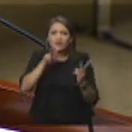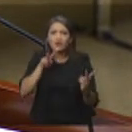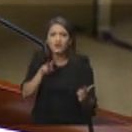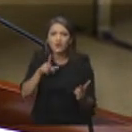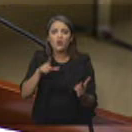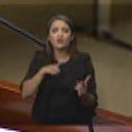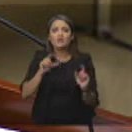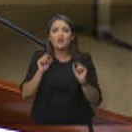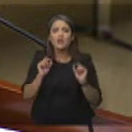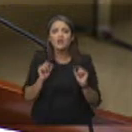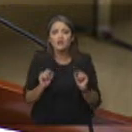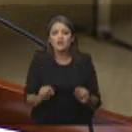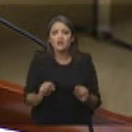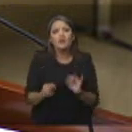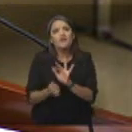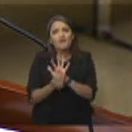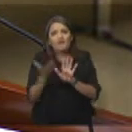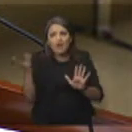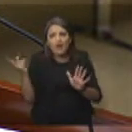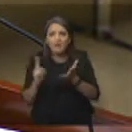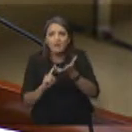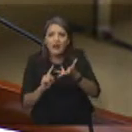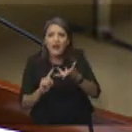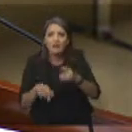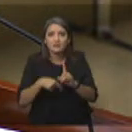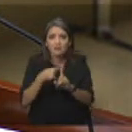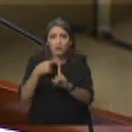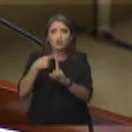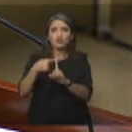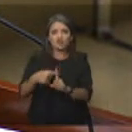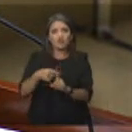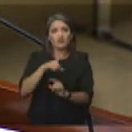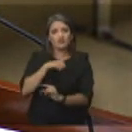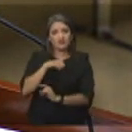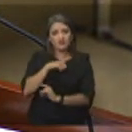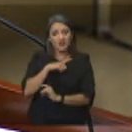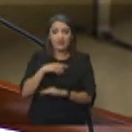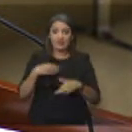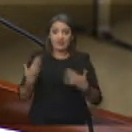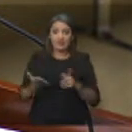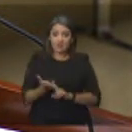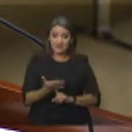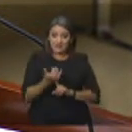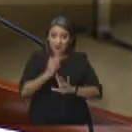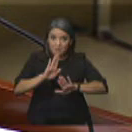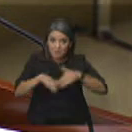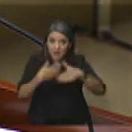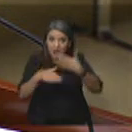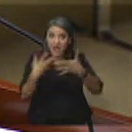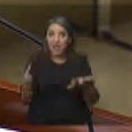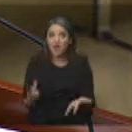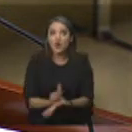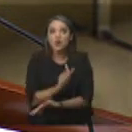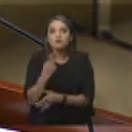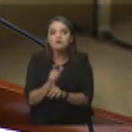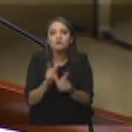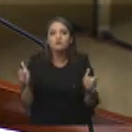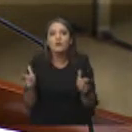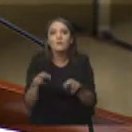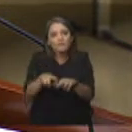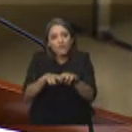traz inegáveis contribuições à sociedade. E essa evolução tecnológica foi acelerada, obviamente, pela